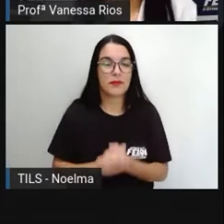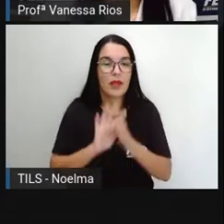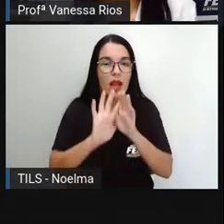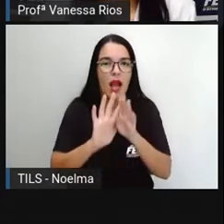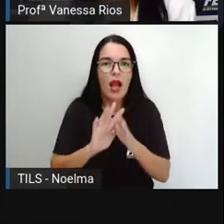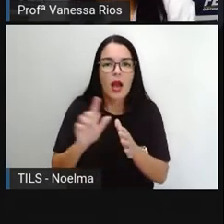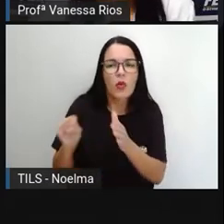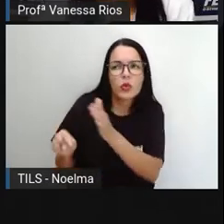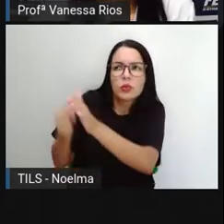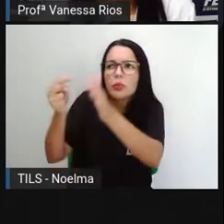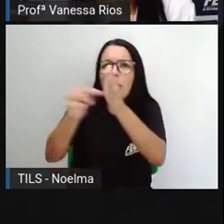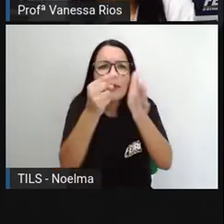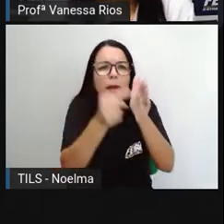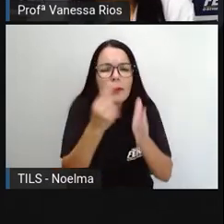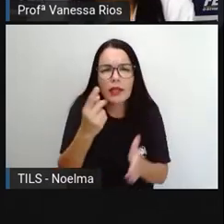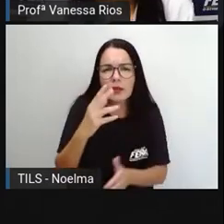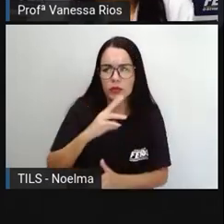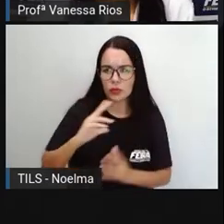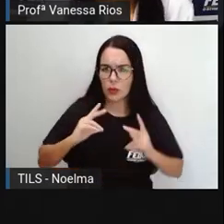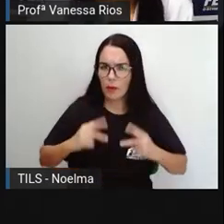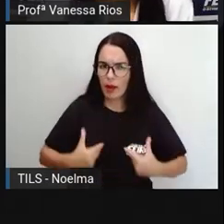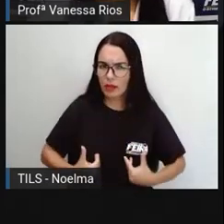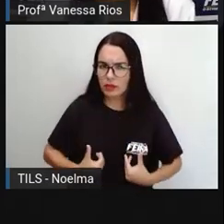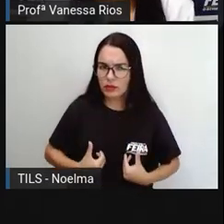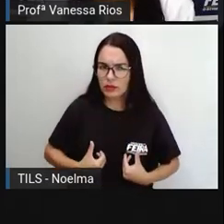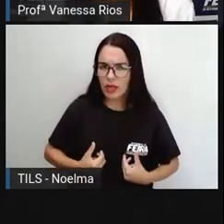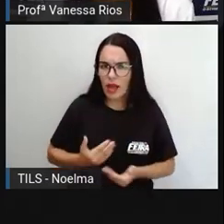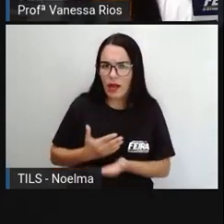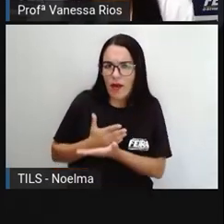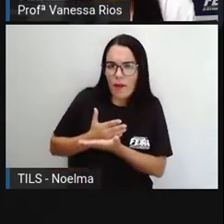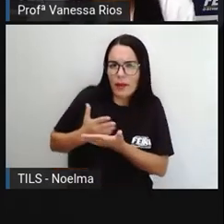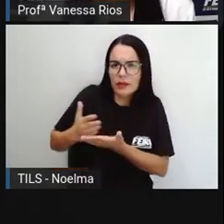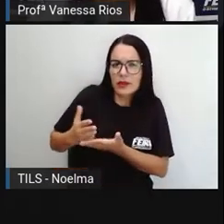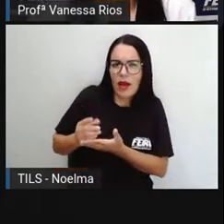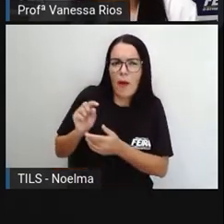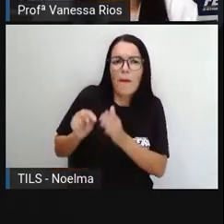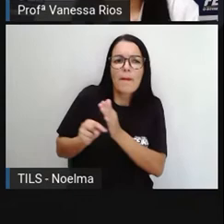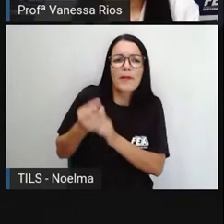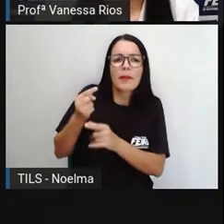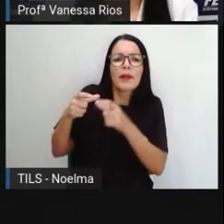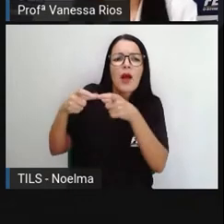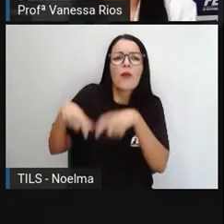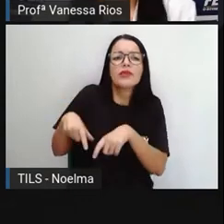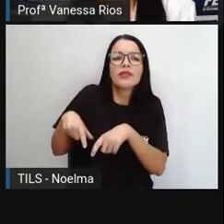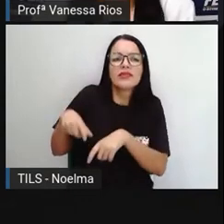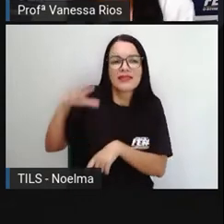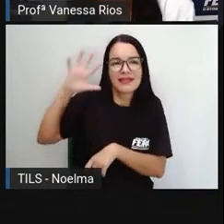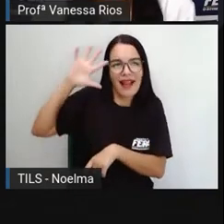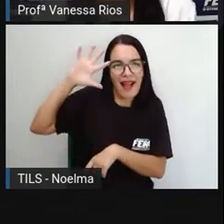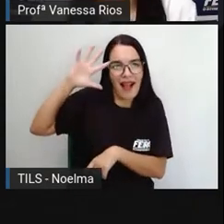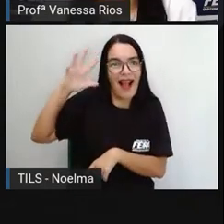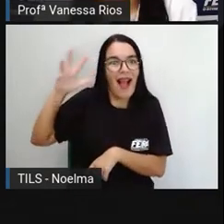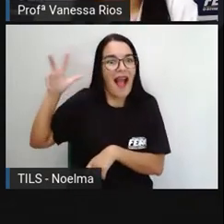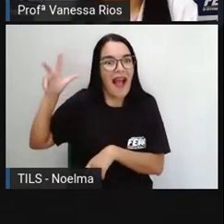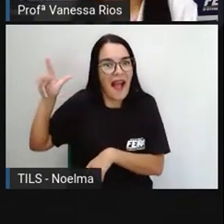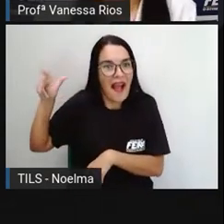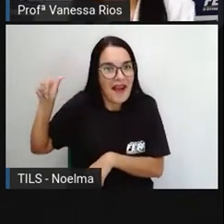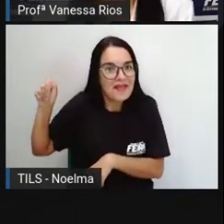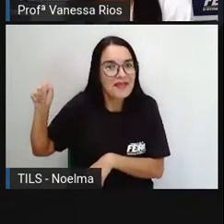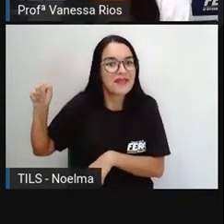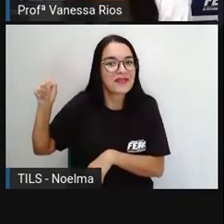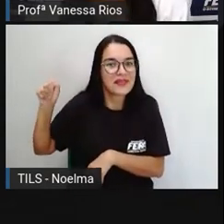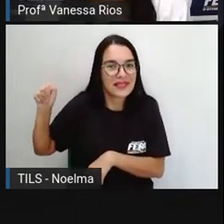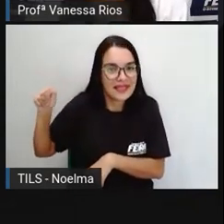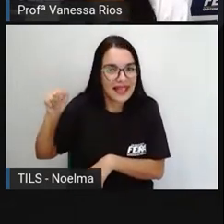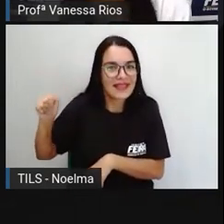e, a partir dali, espalharam-se pelo globo. Então, a partir da própria característica do nomadismo, de sair de